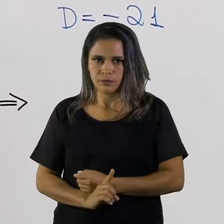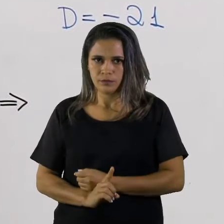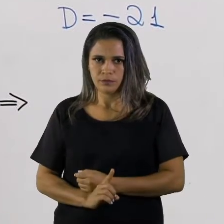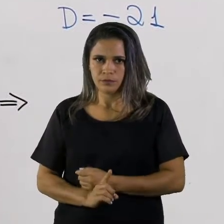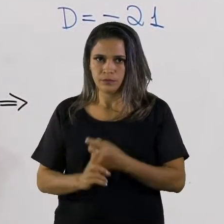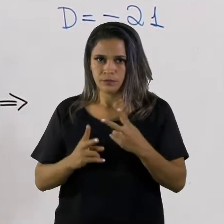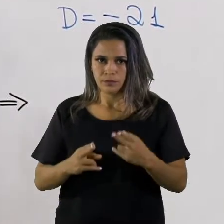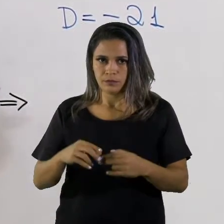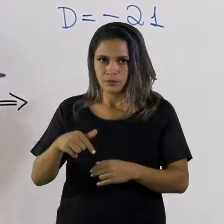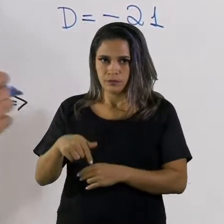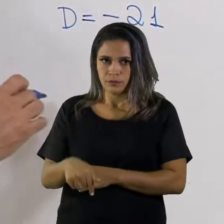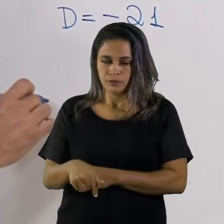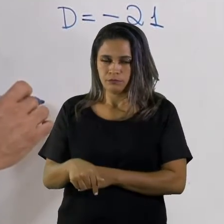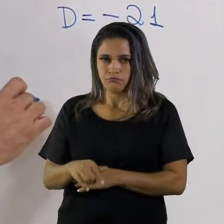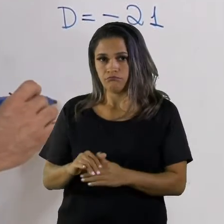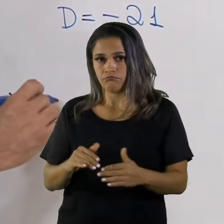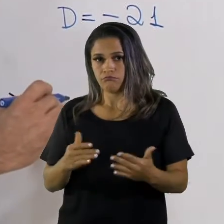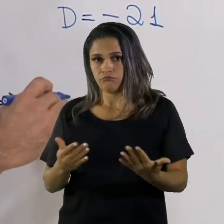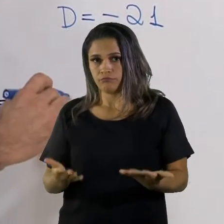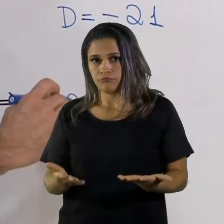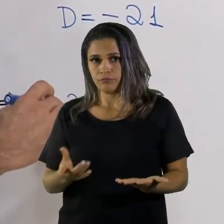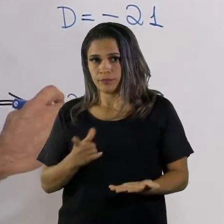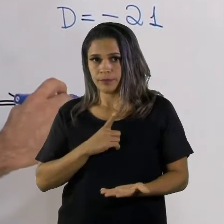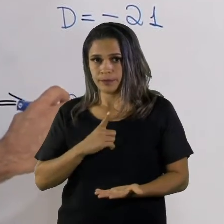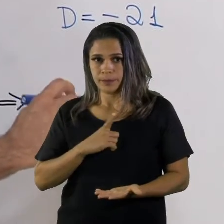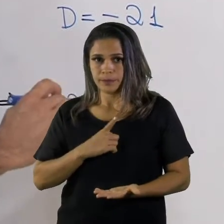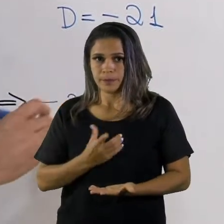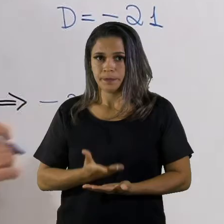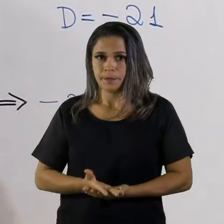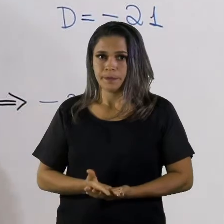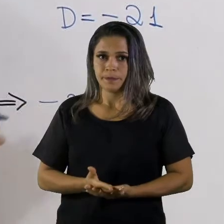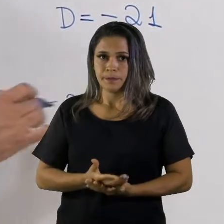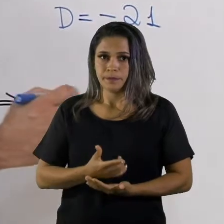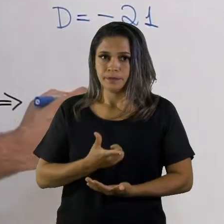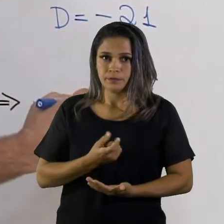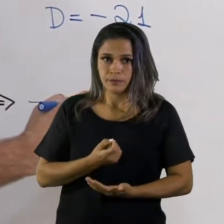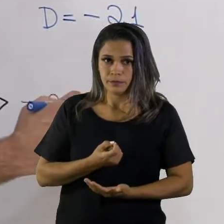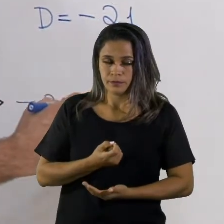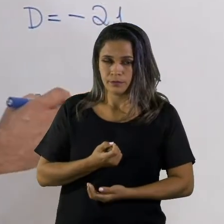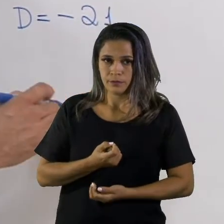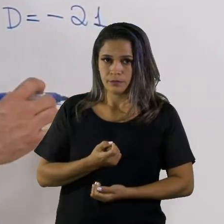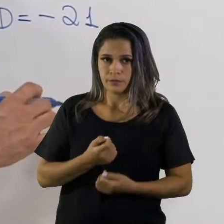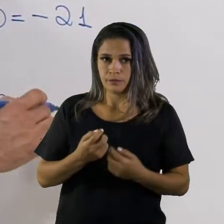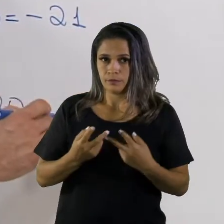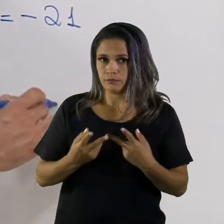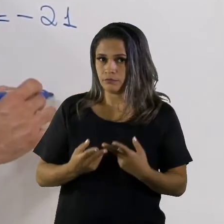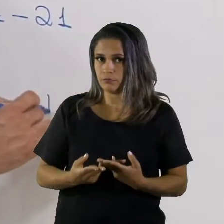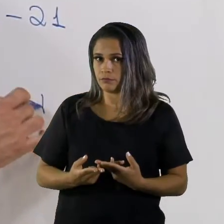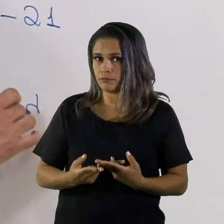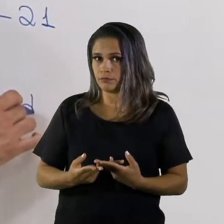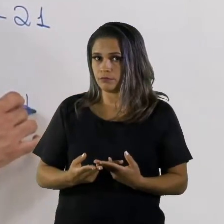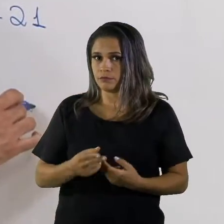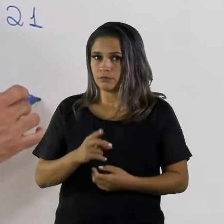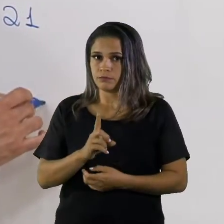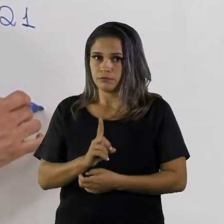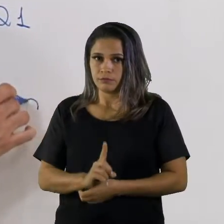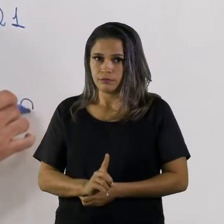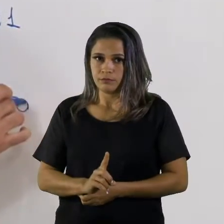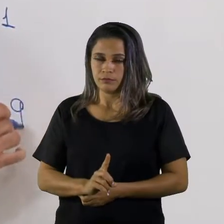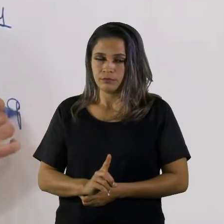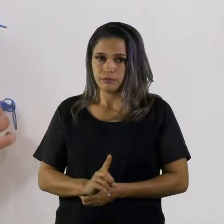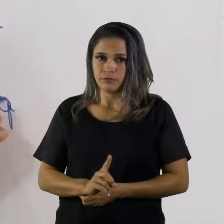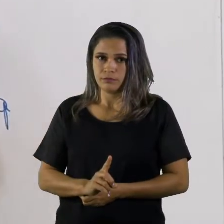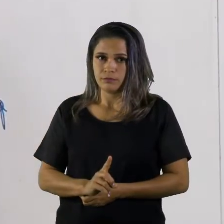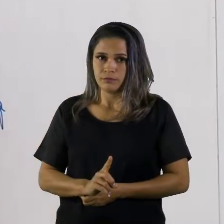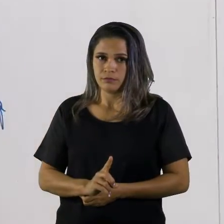Q. Então, o que nós temos aqui? 20 é igual a D, que